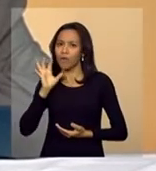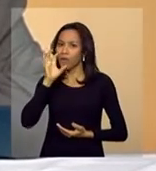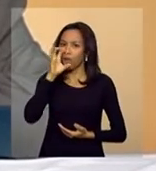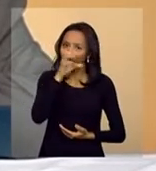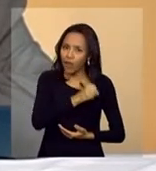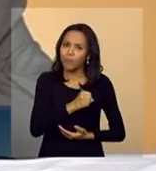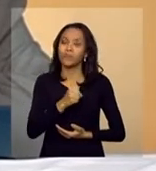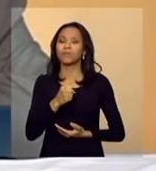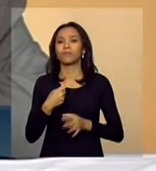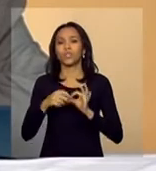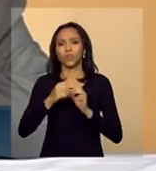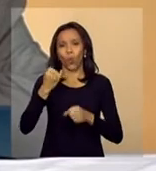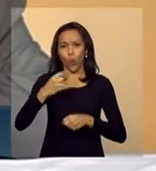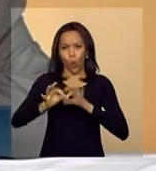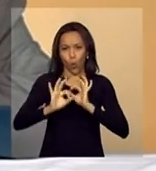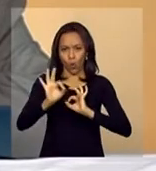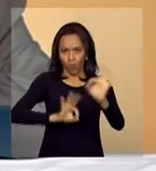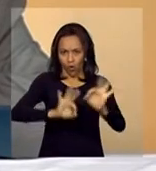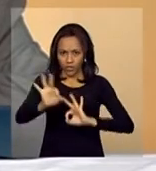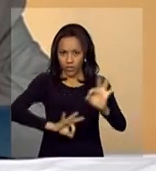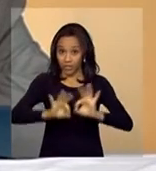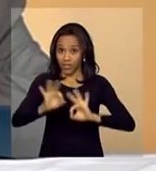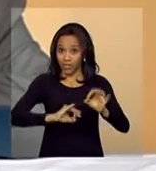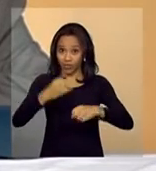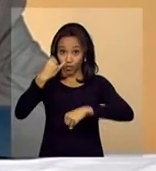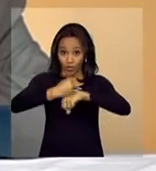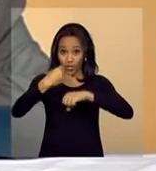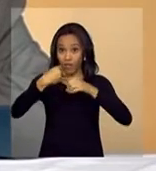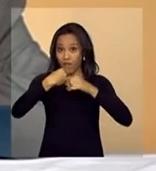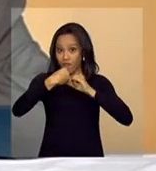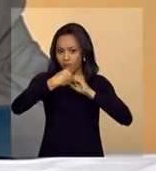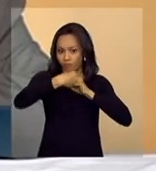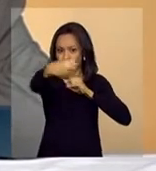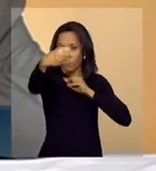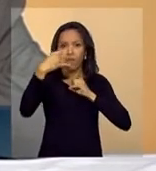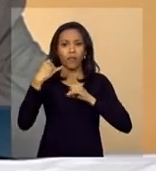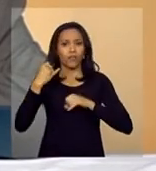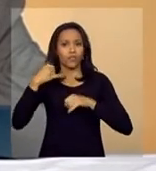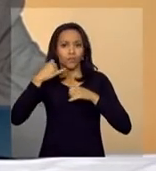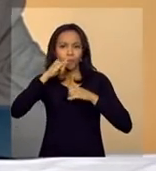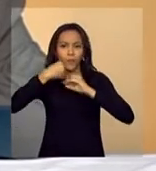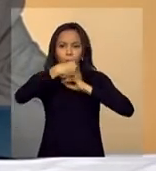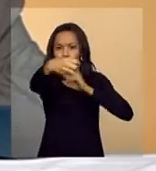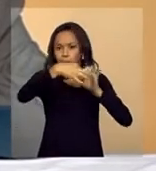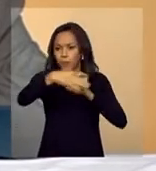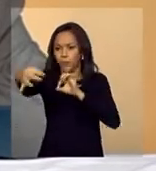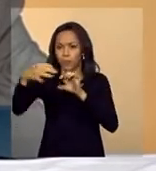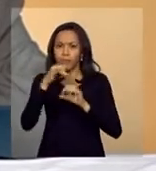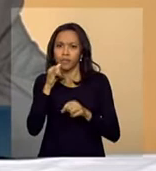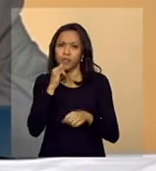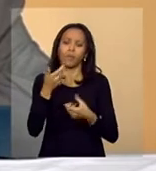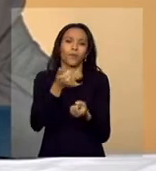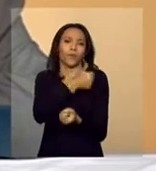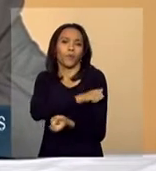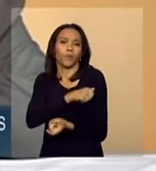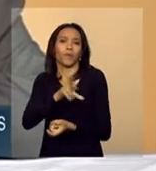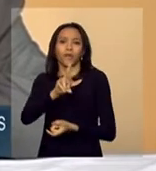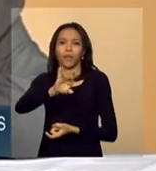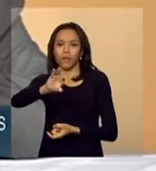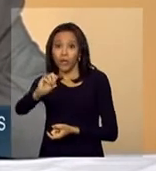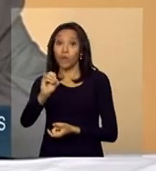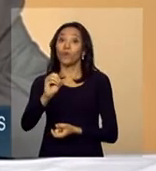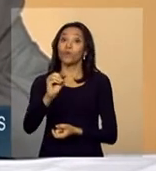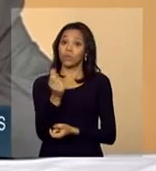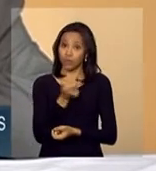redes metropolitanas, que, como regra, são de difícil implantação, por questões de licenciamento. Rio de Janeiro, por exemplo, nós